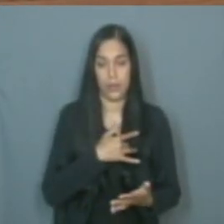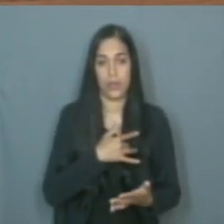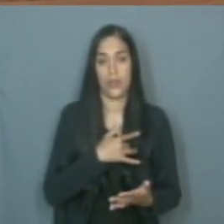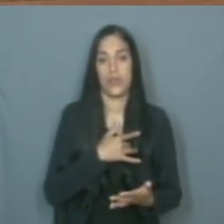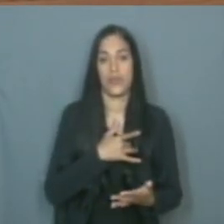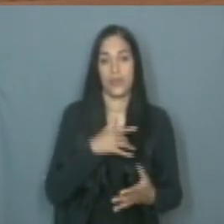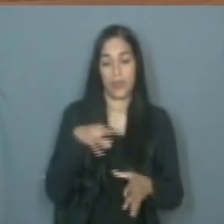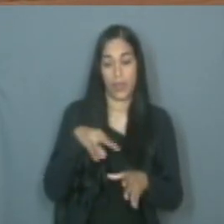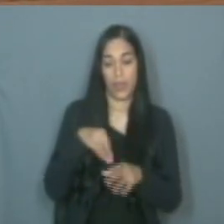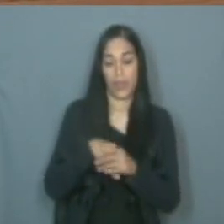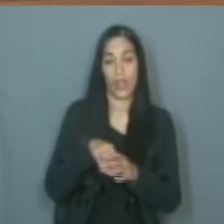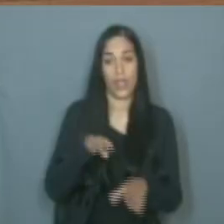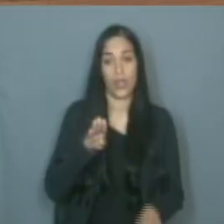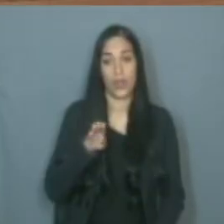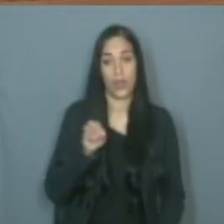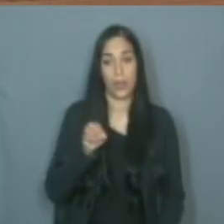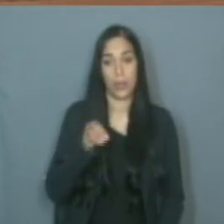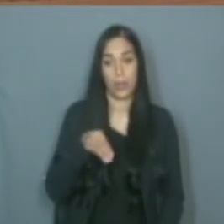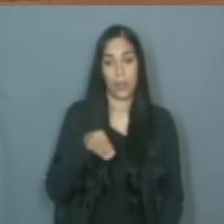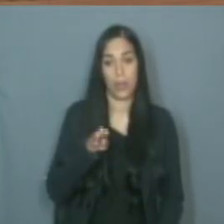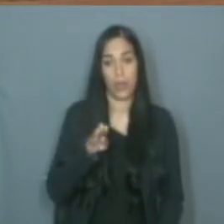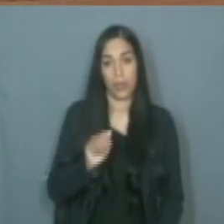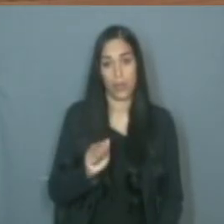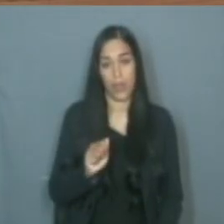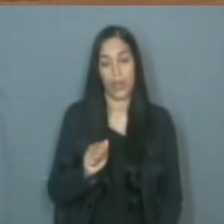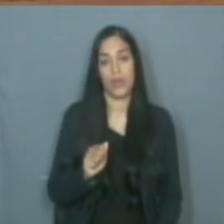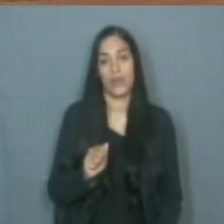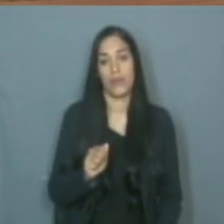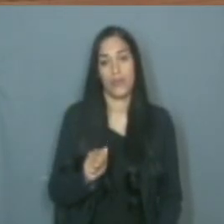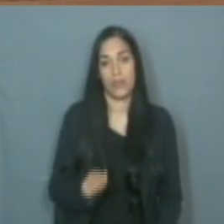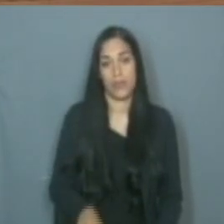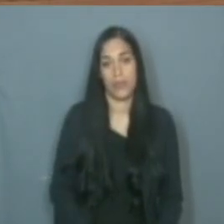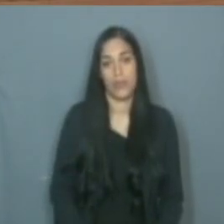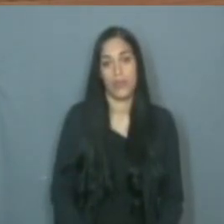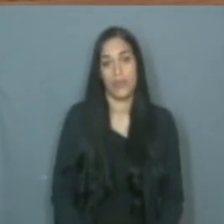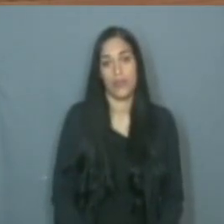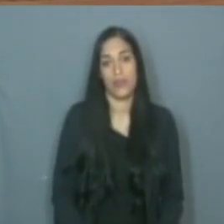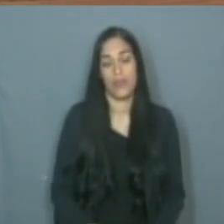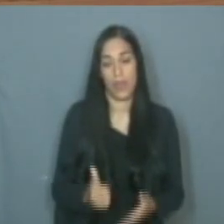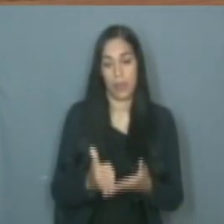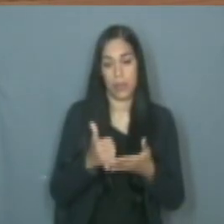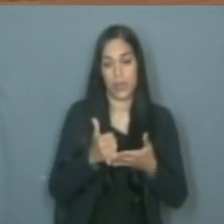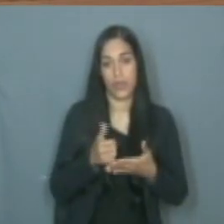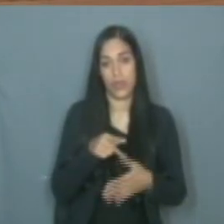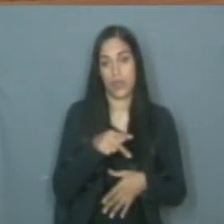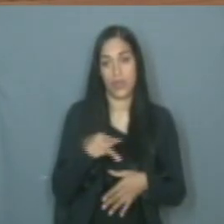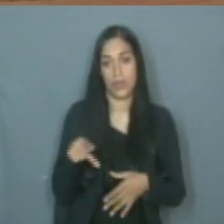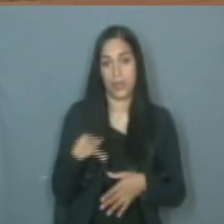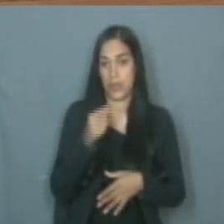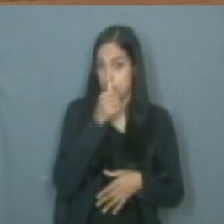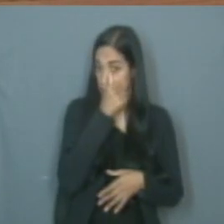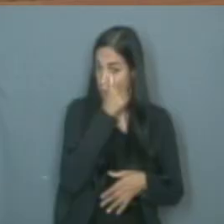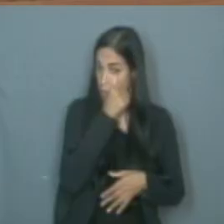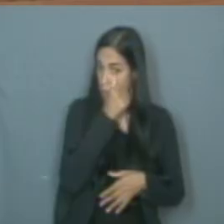Demetério. Os vazamentos que a gente encontrou lá. Vai me ajudando aí, presidente, qual é o próximo?